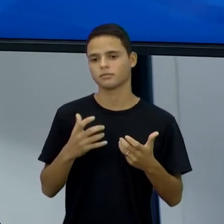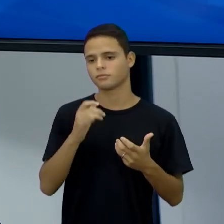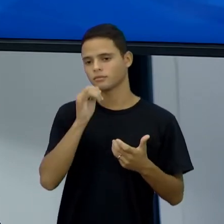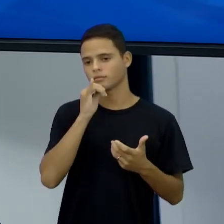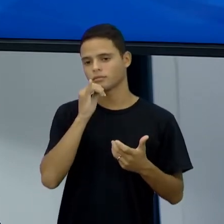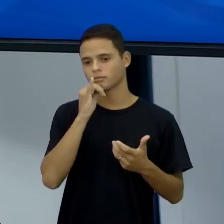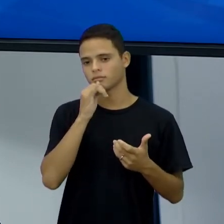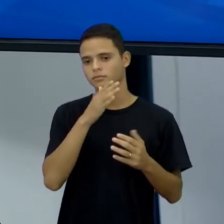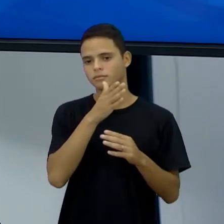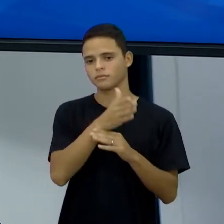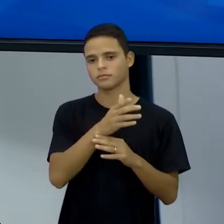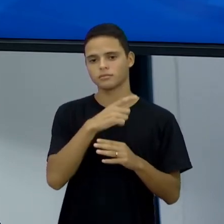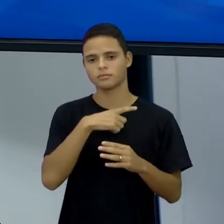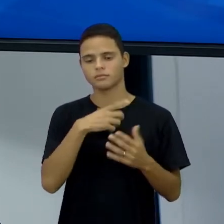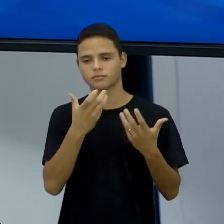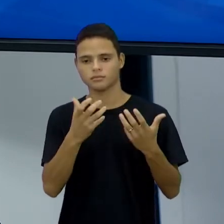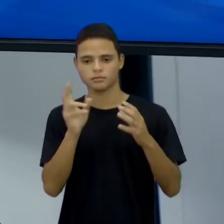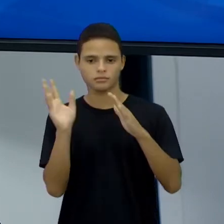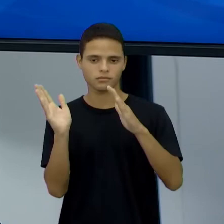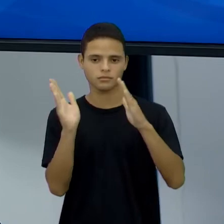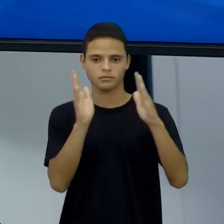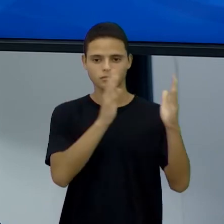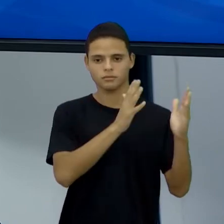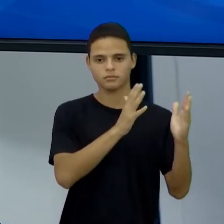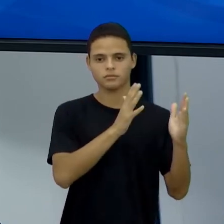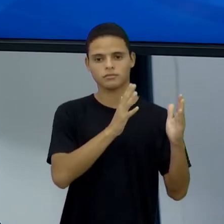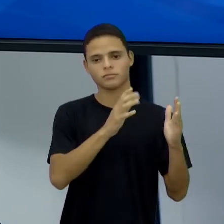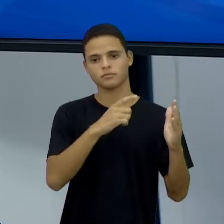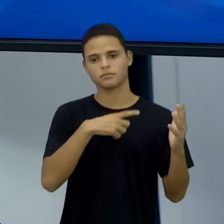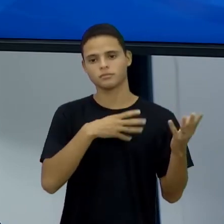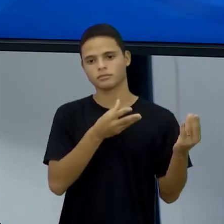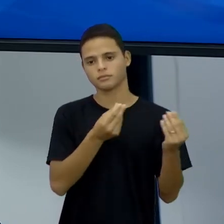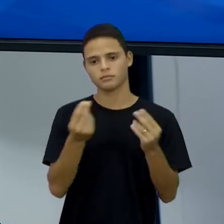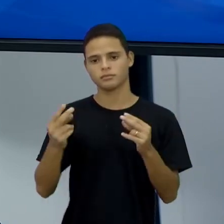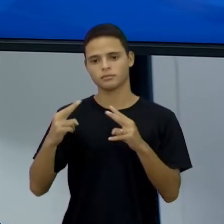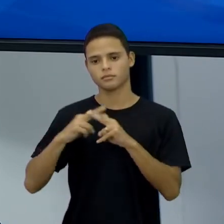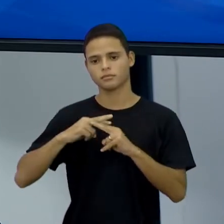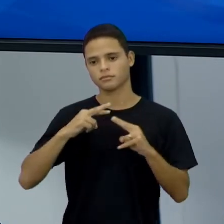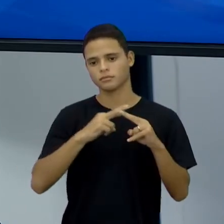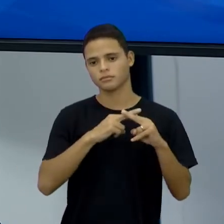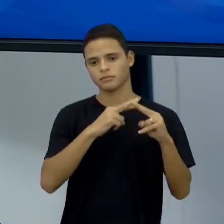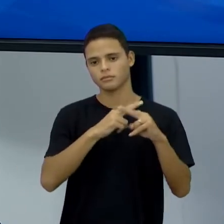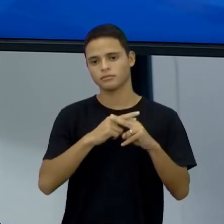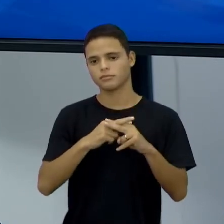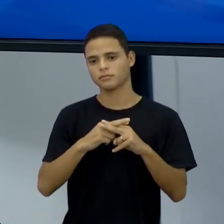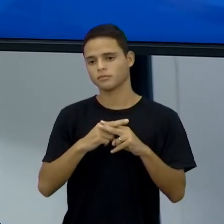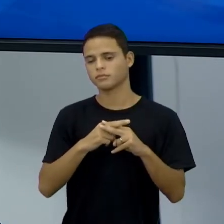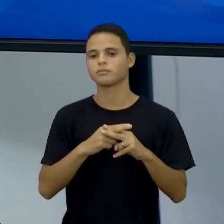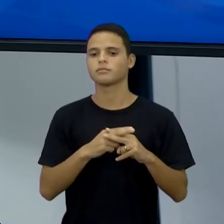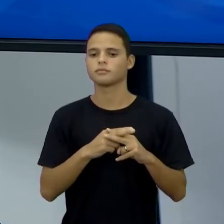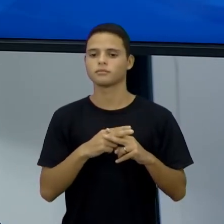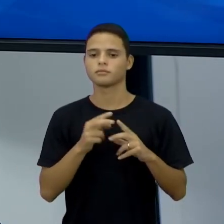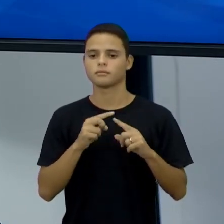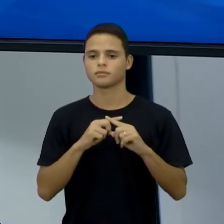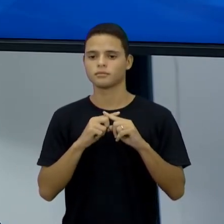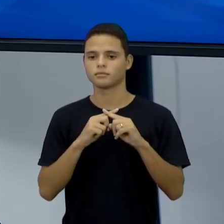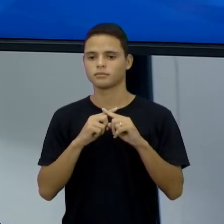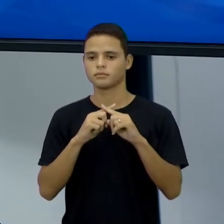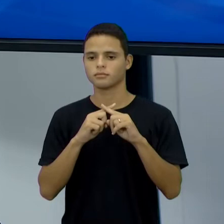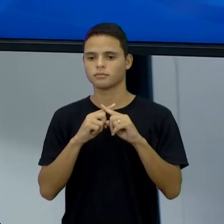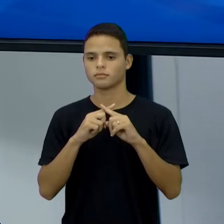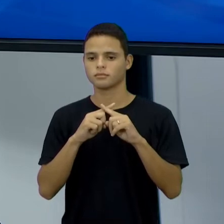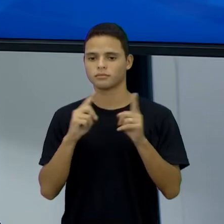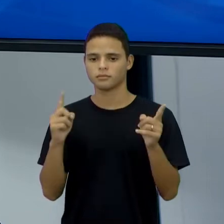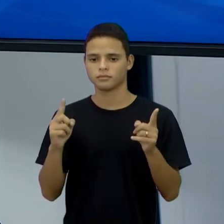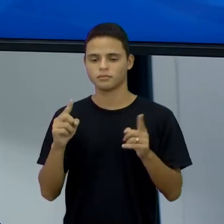e eu quero muito ir. Mas não vai porque estão começando a ter briga. Não, eu vou fugir da briga. A briga não vai me achar, sabe? Então, aí